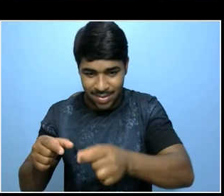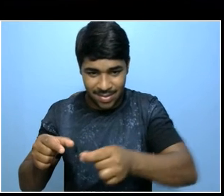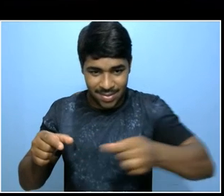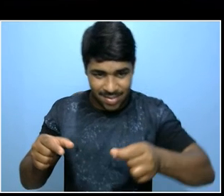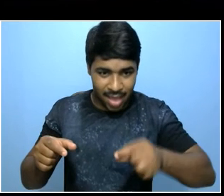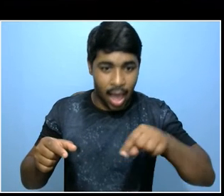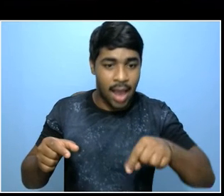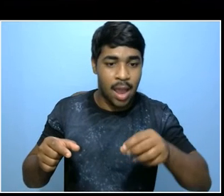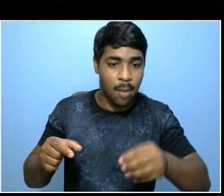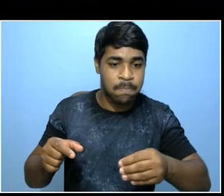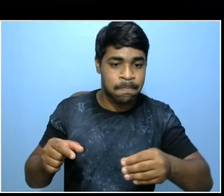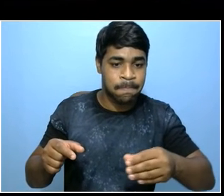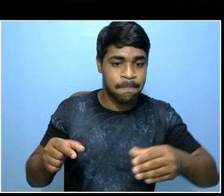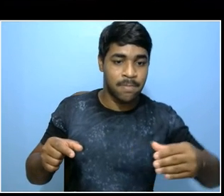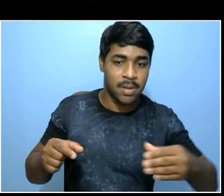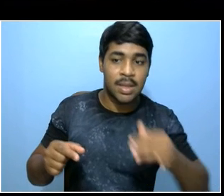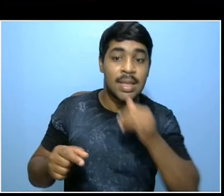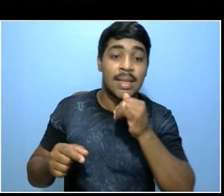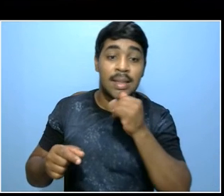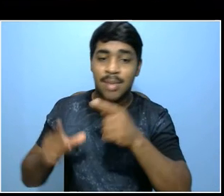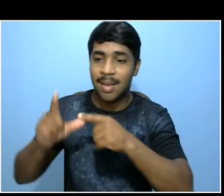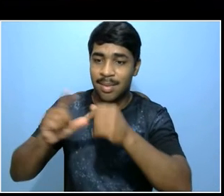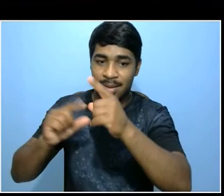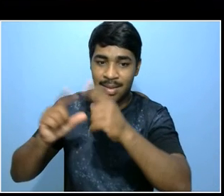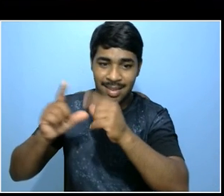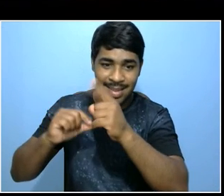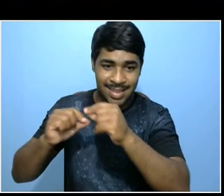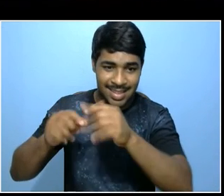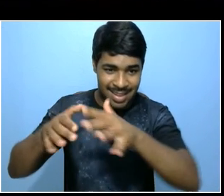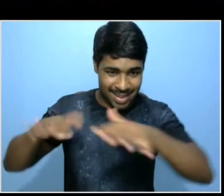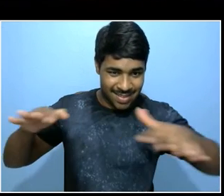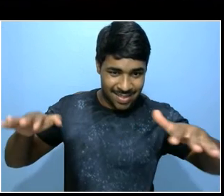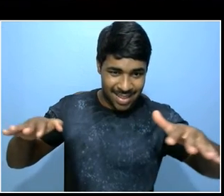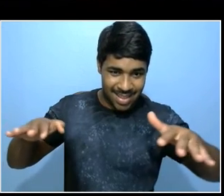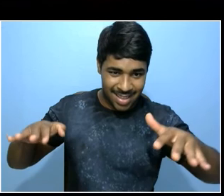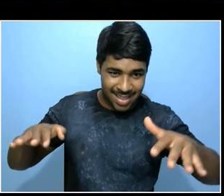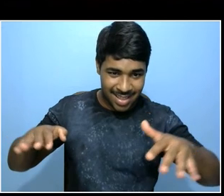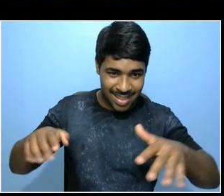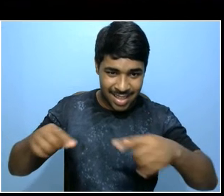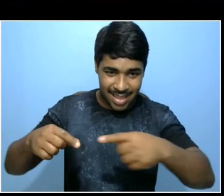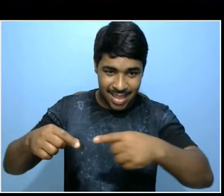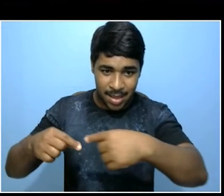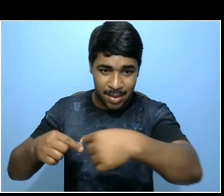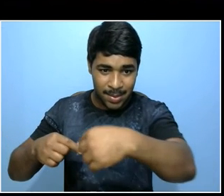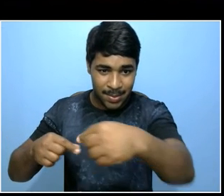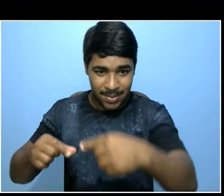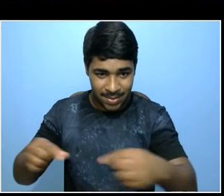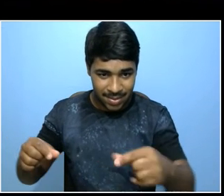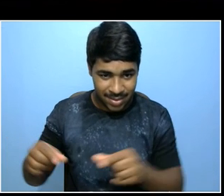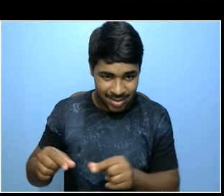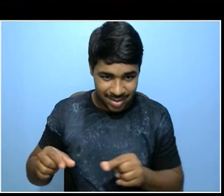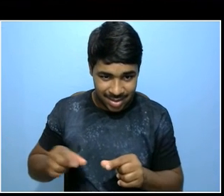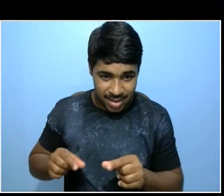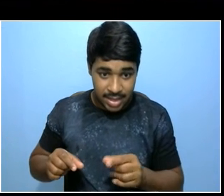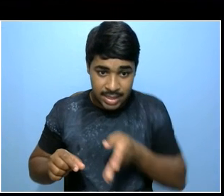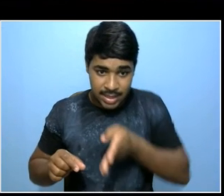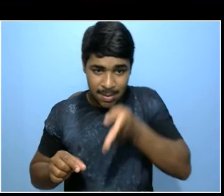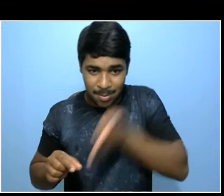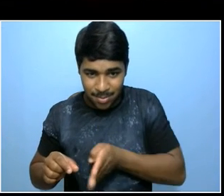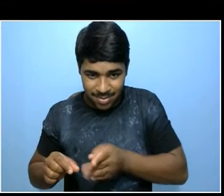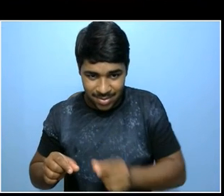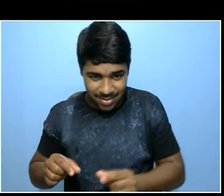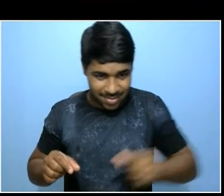cortar uma parte, né, do braço da estrela do mar, ela vai regenerar e vai formar uma nova estrela do mar. Isso acontece também com as planárias,